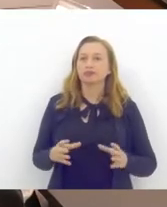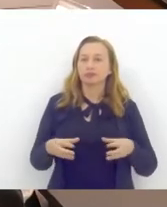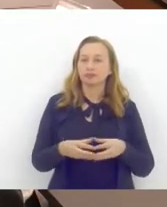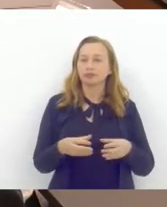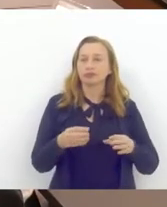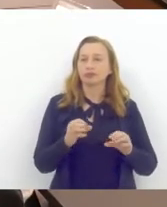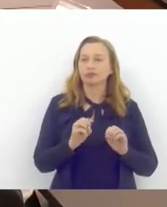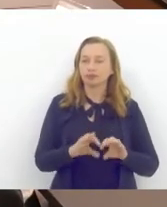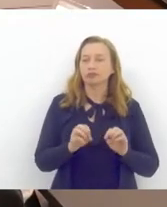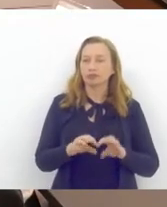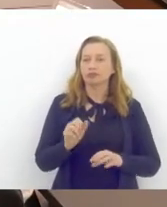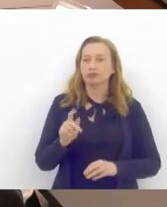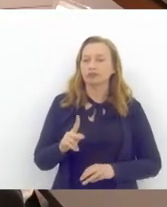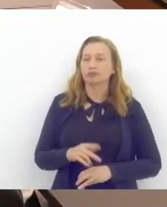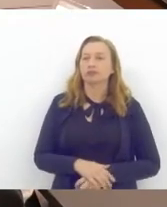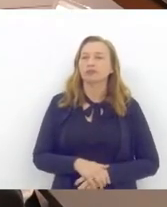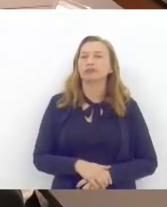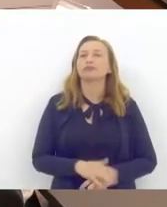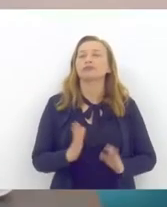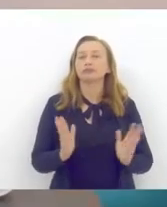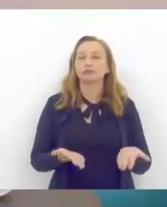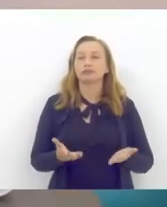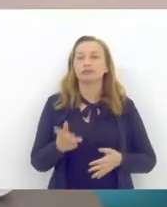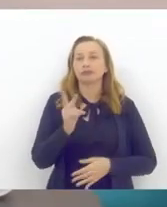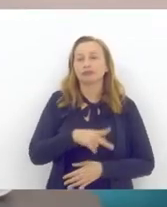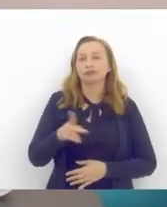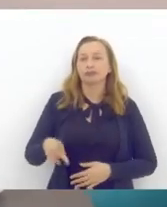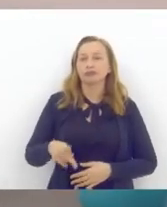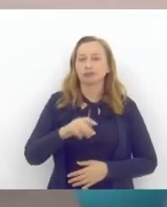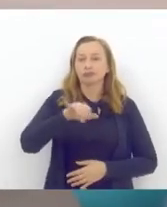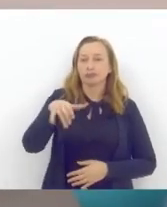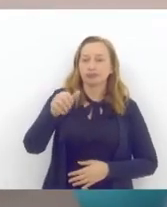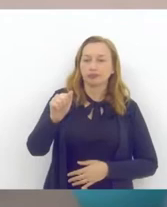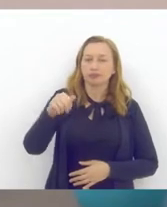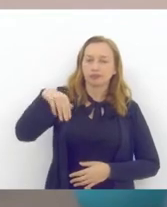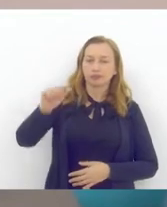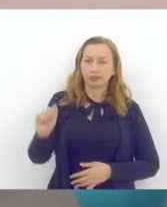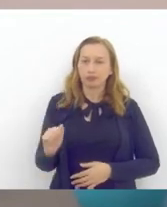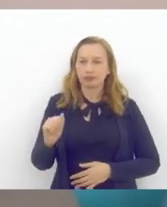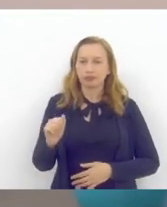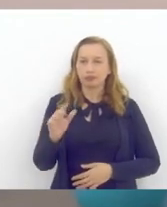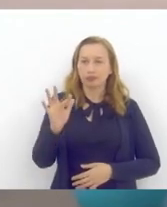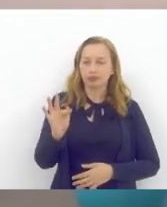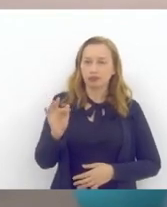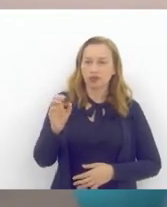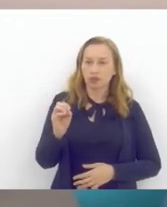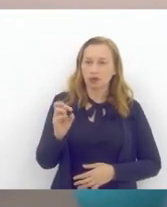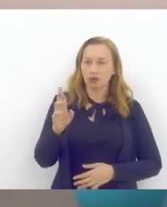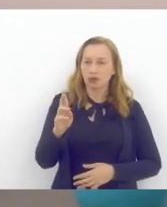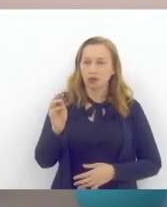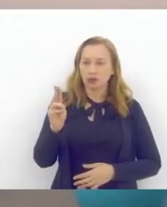bom. Agora, a professora Janaína Menezes, do Fórum Estadual de Educação do Rio de Janeiro.